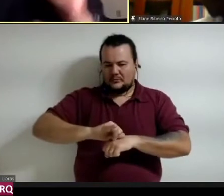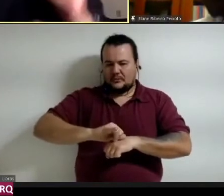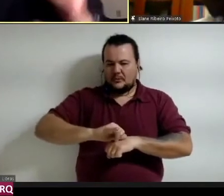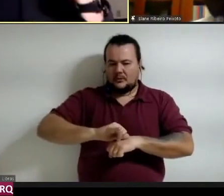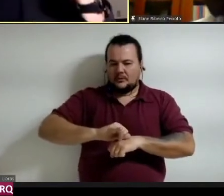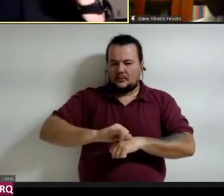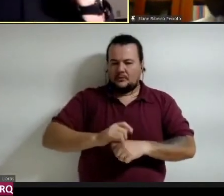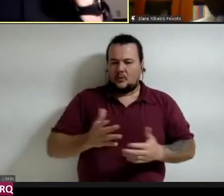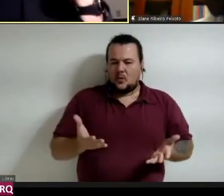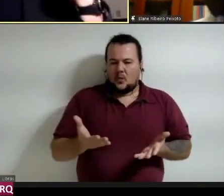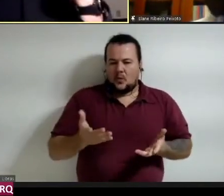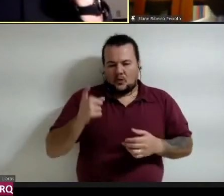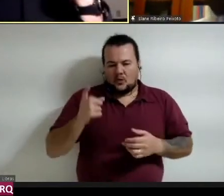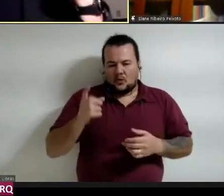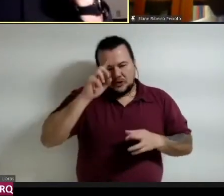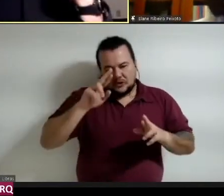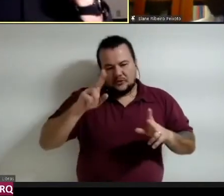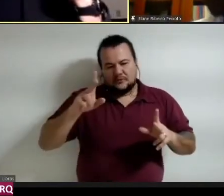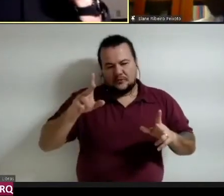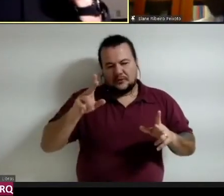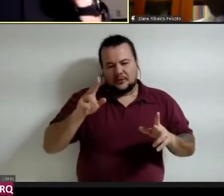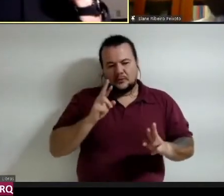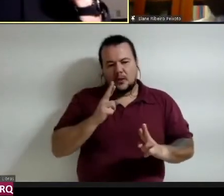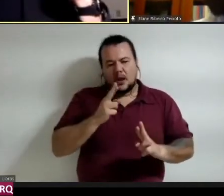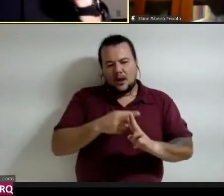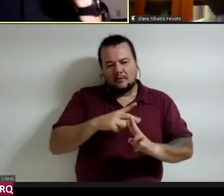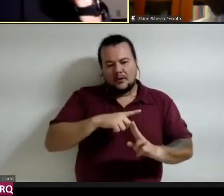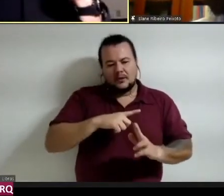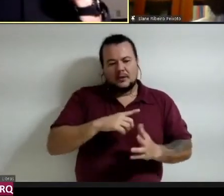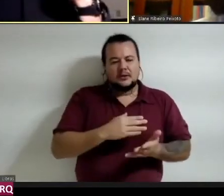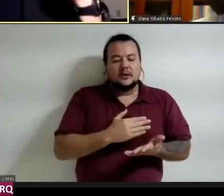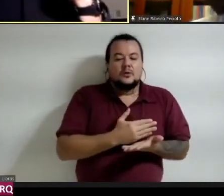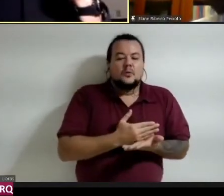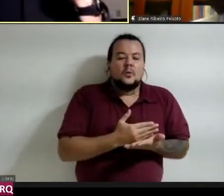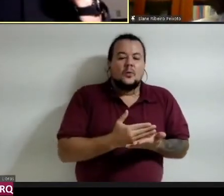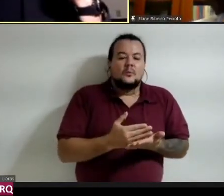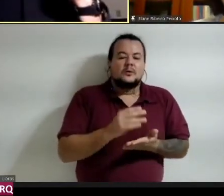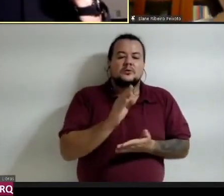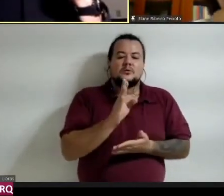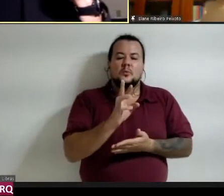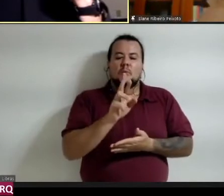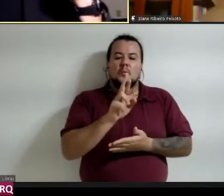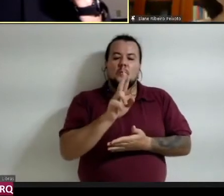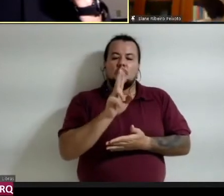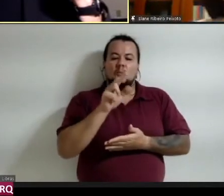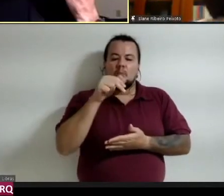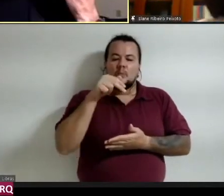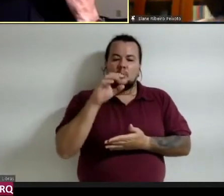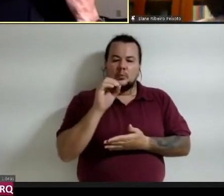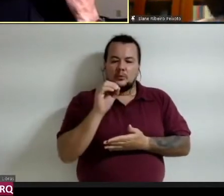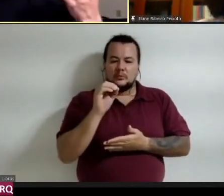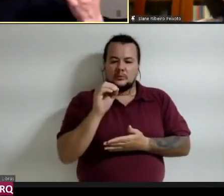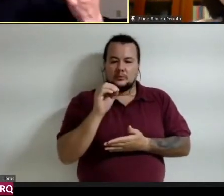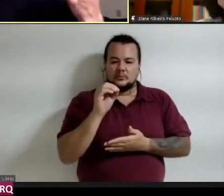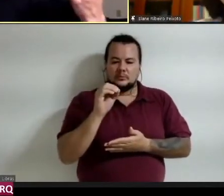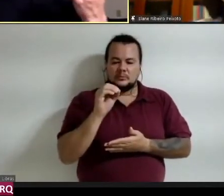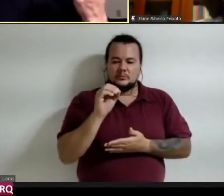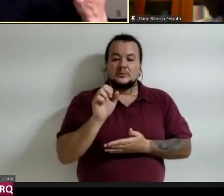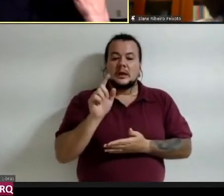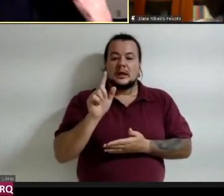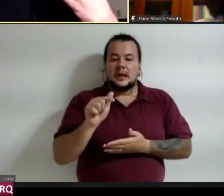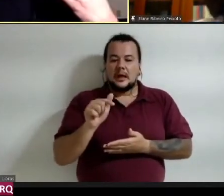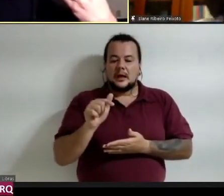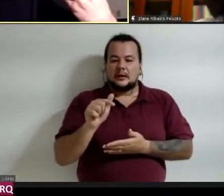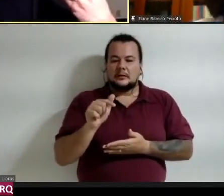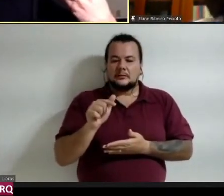Por exemplo, uma referência que eu botei no começo do Bruno Latour, que é Down to Earth, que é realmente é exatamente o